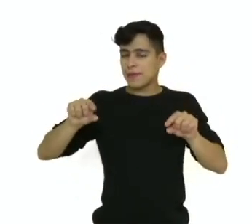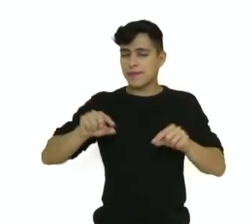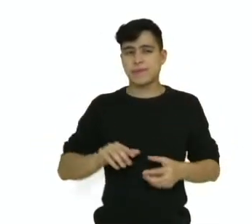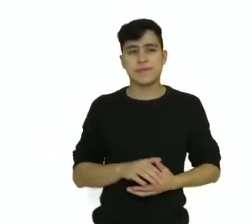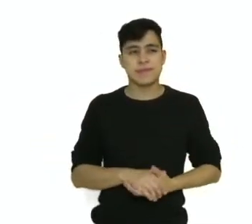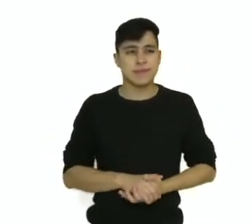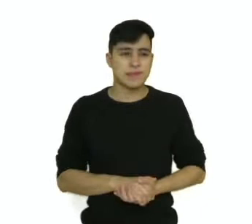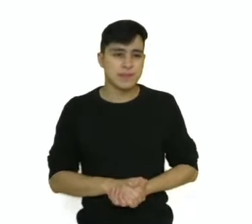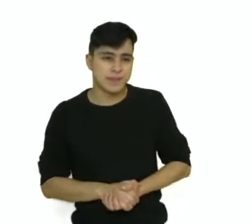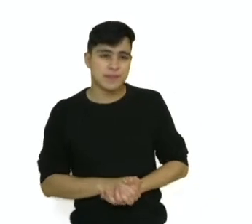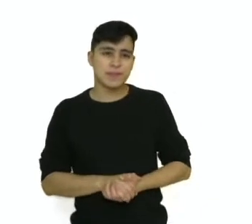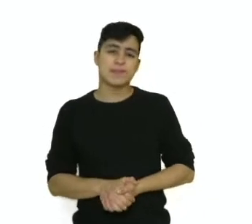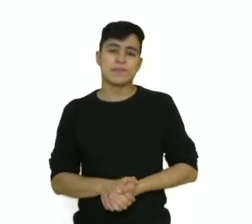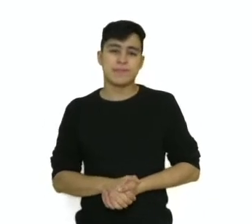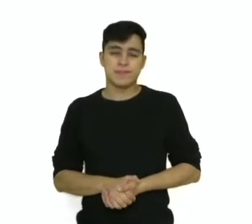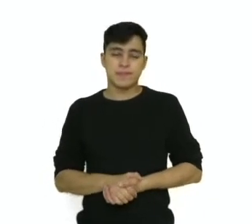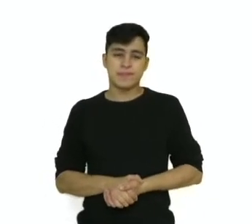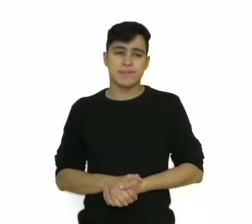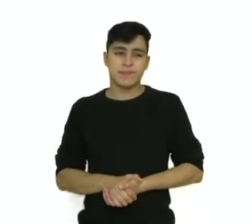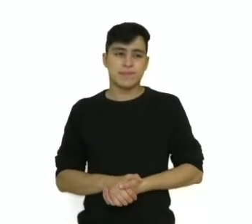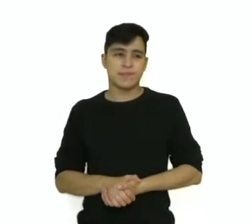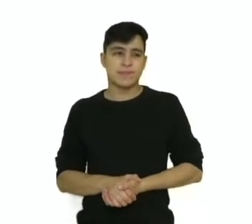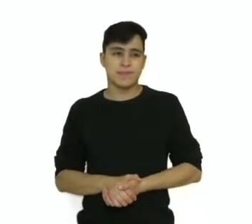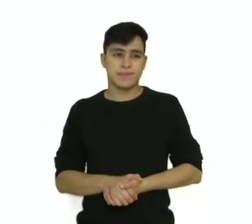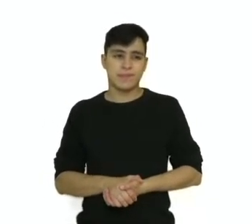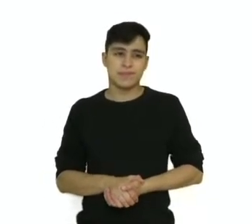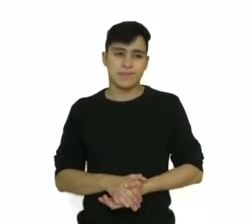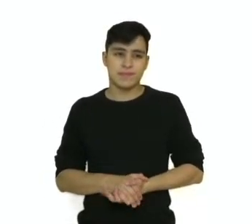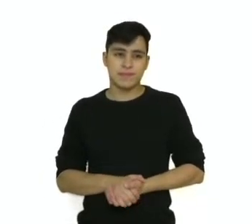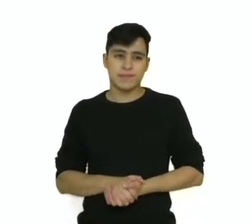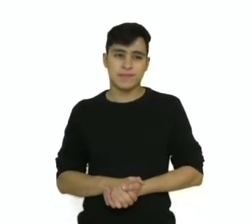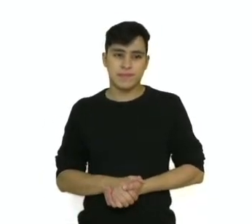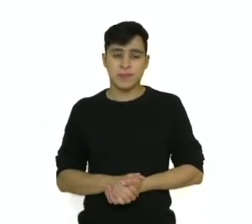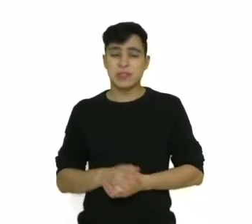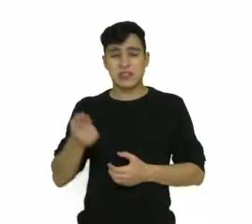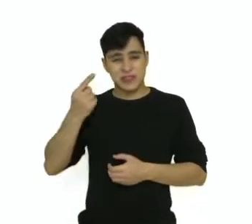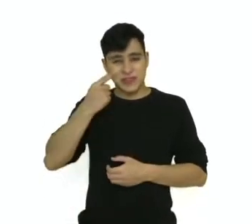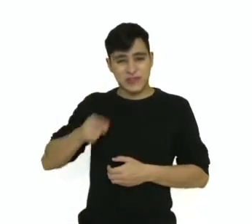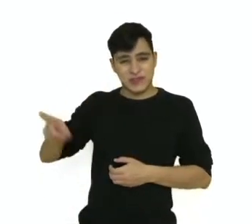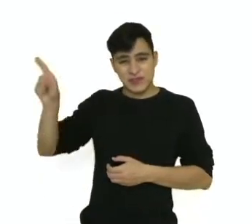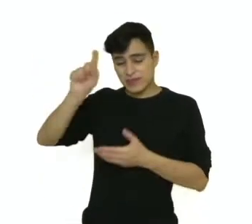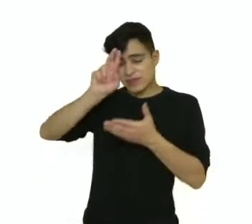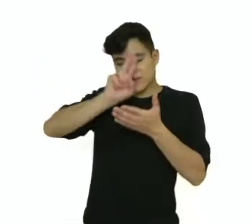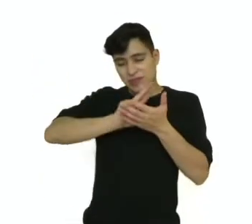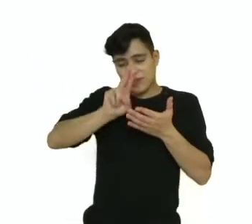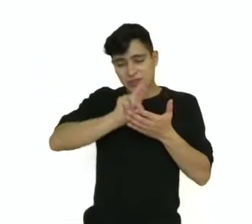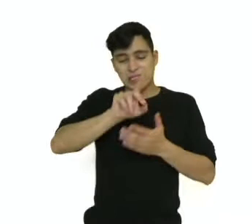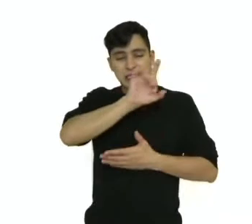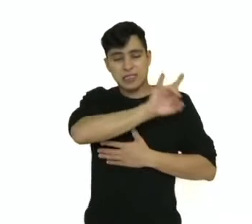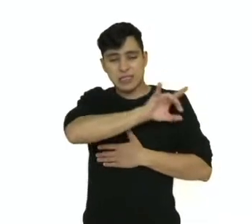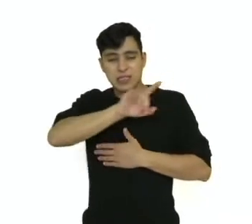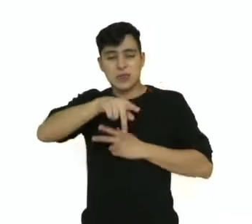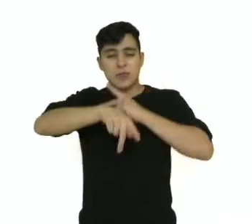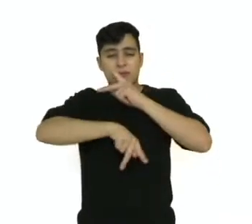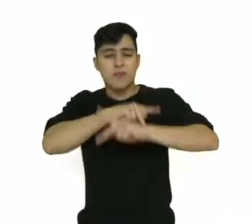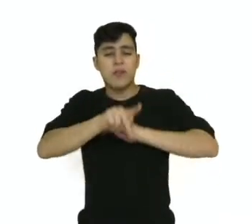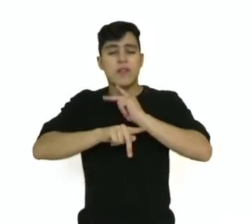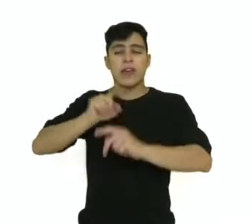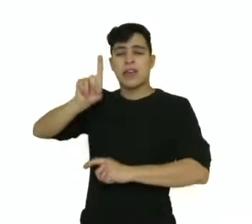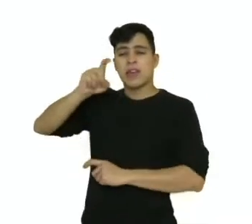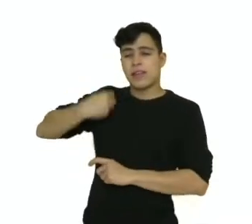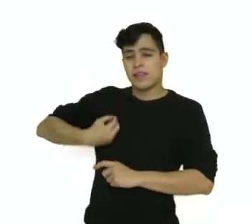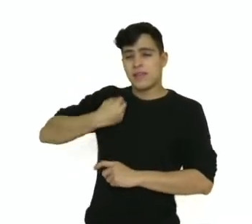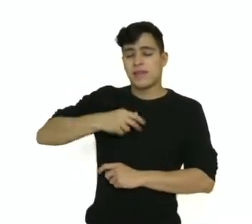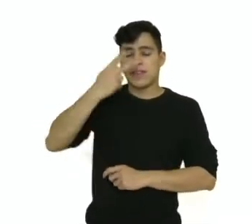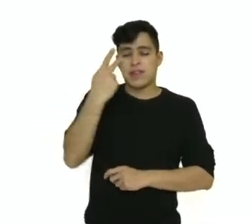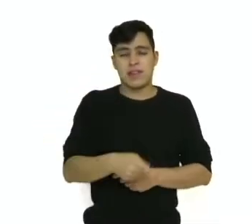Algonquino Wacaxi, Astecas, Maias, Aruaques, Xiba, Caribe, Tupi, Guarani,